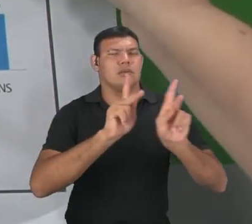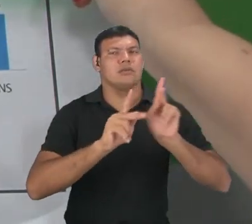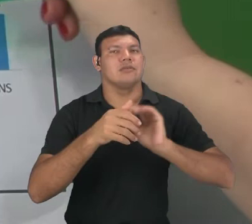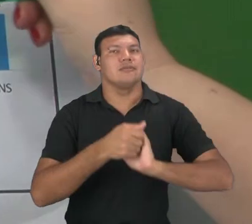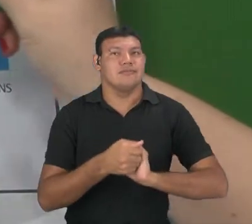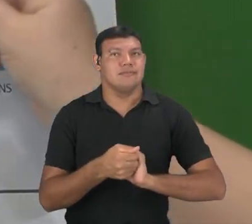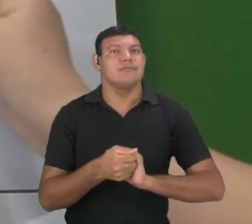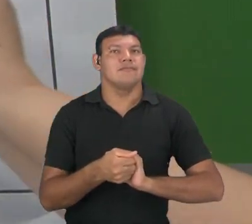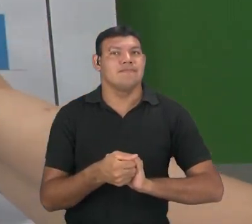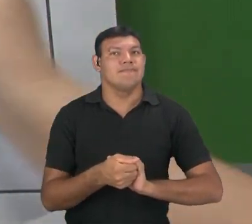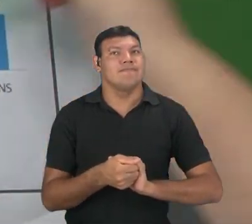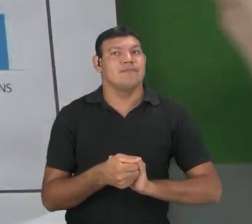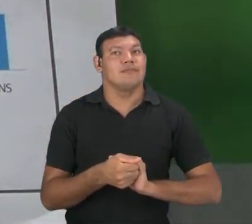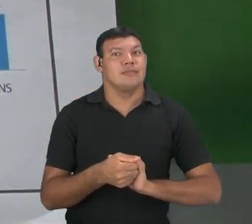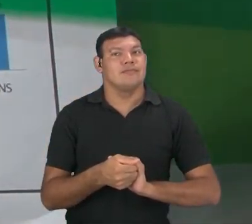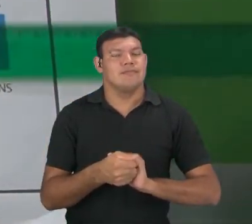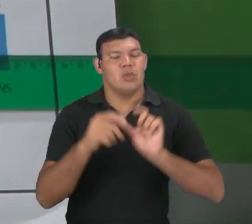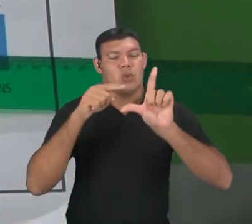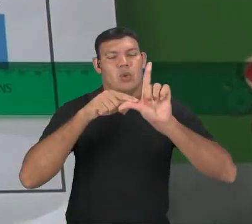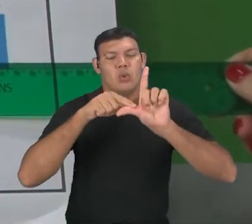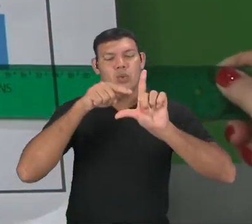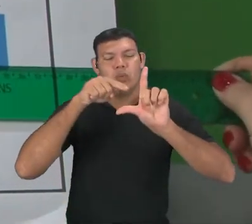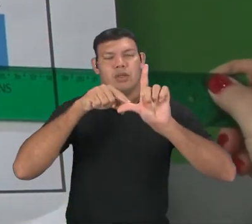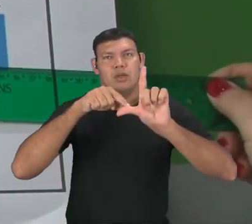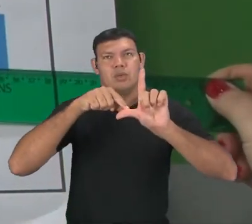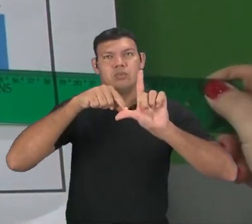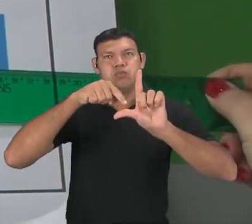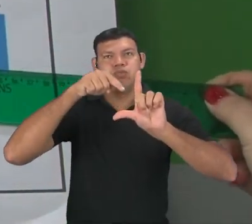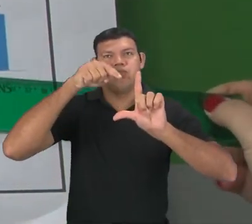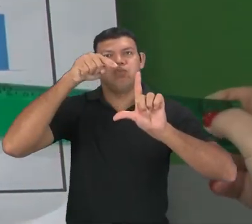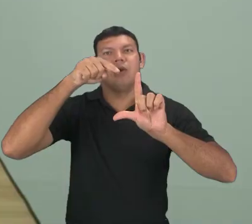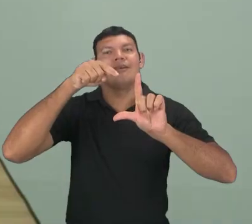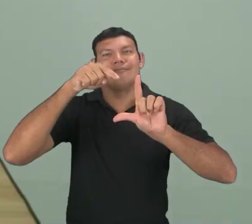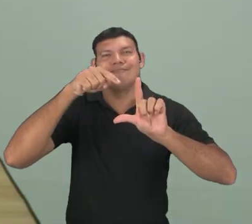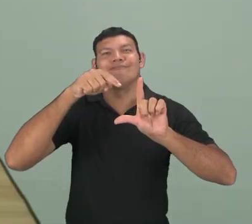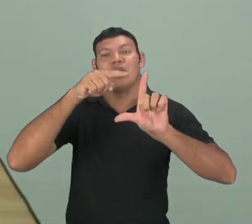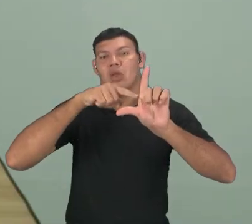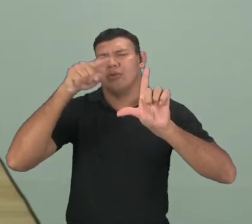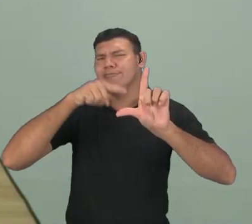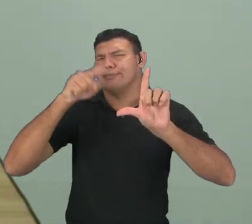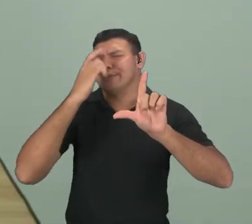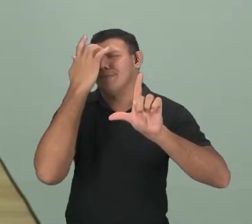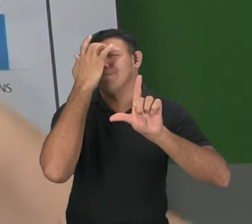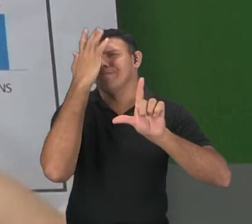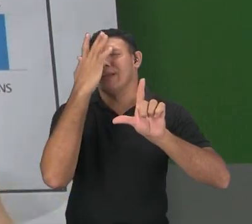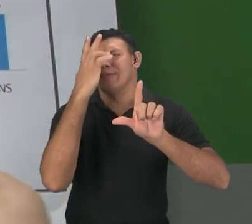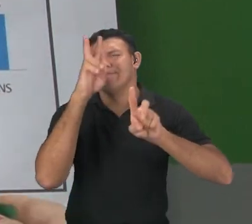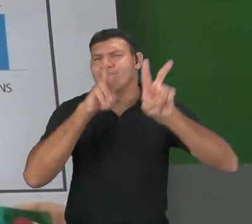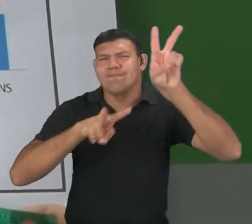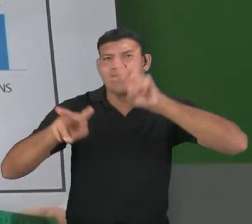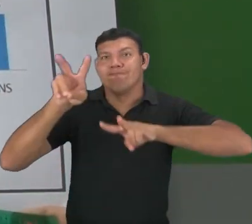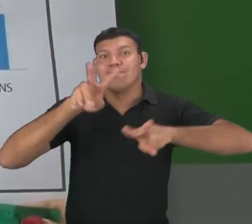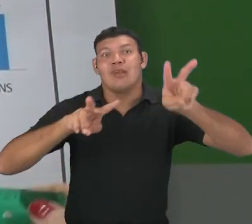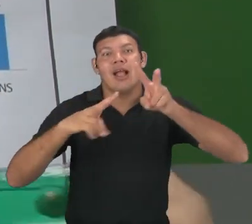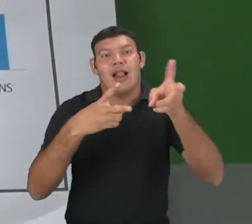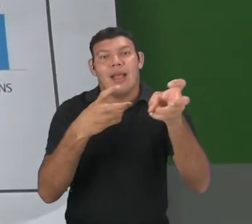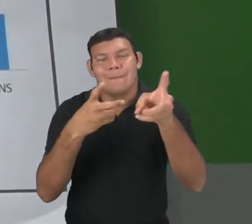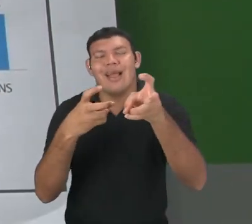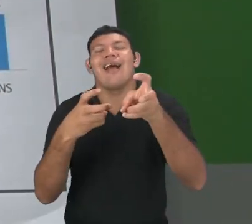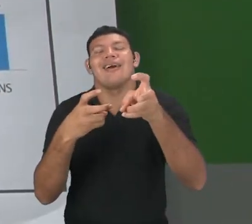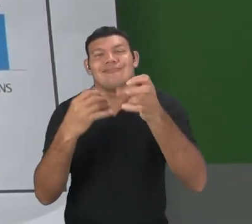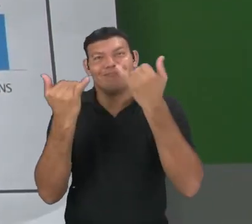só na coluna, a gente já consegue identificar, não é? No gráfico fica mais fácil você ver